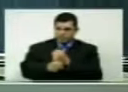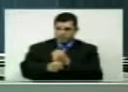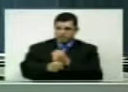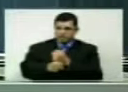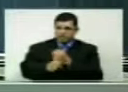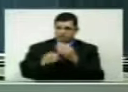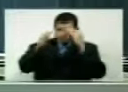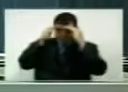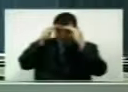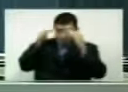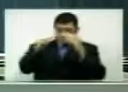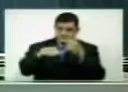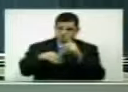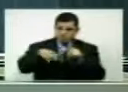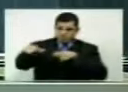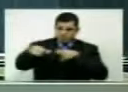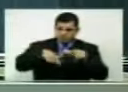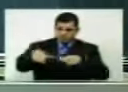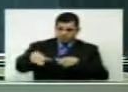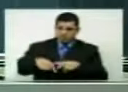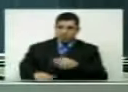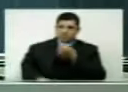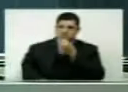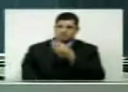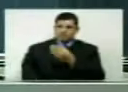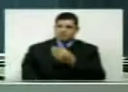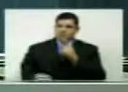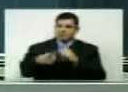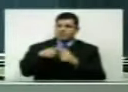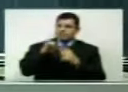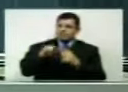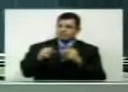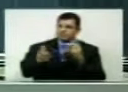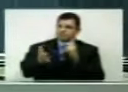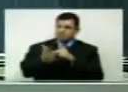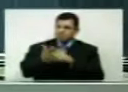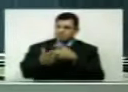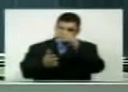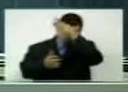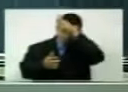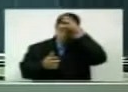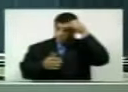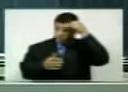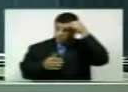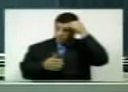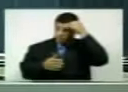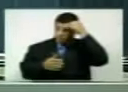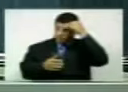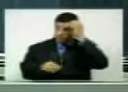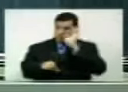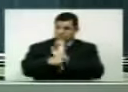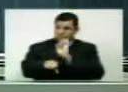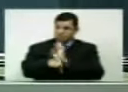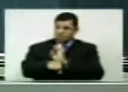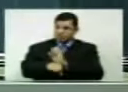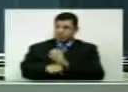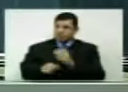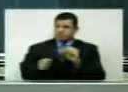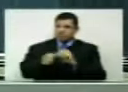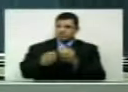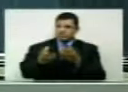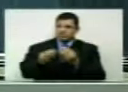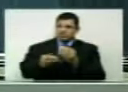para o cumprimento dessas atribuições. Porque se é verdade que em Manaus o Estado